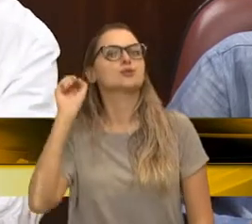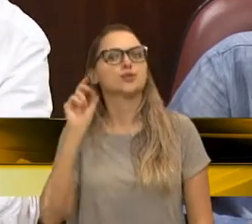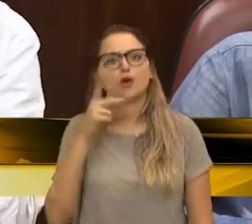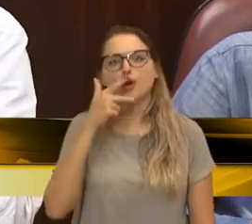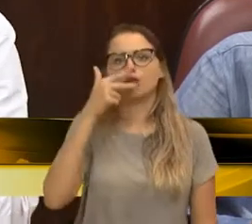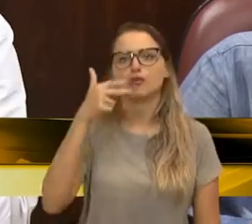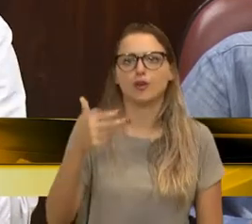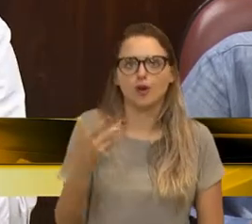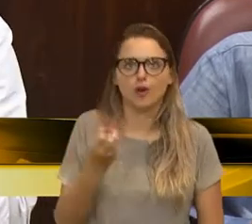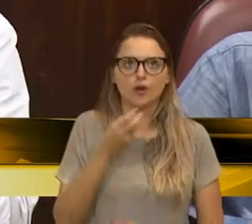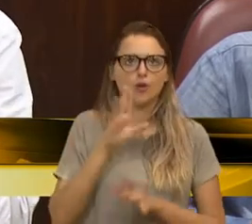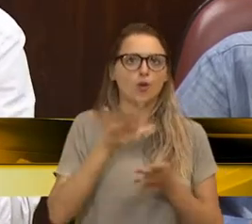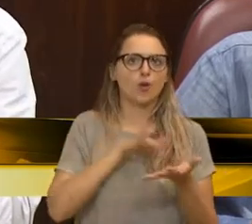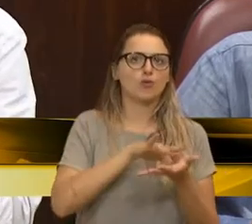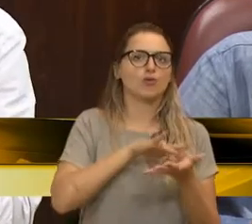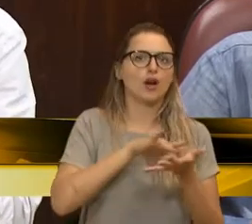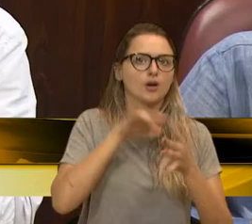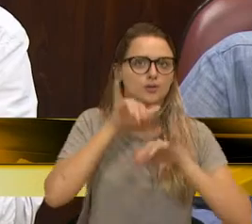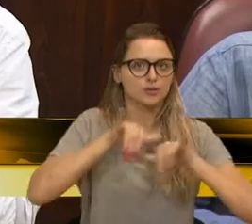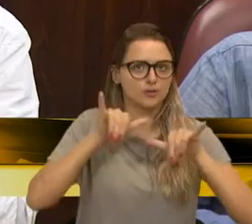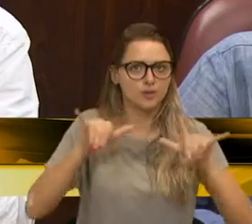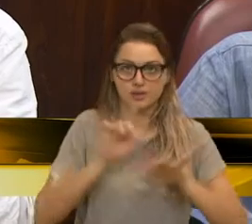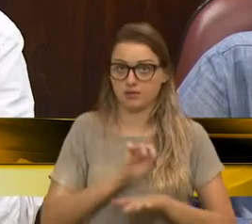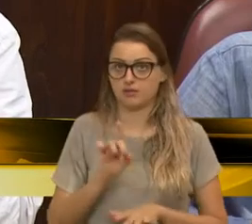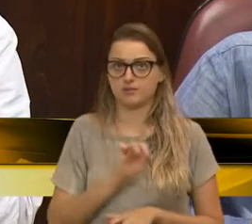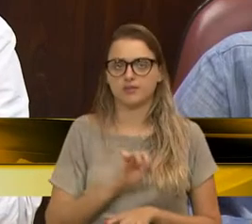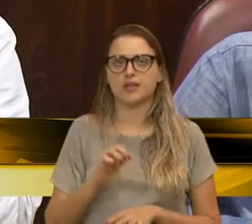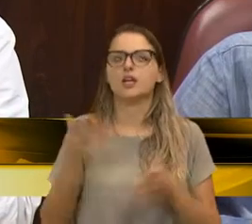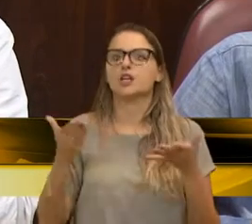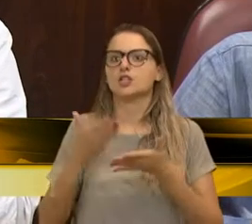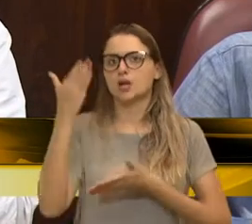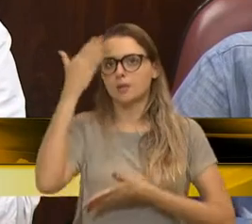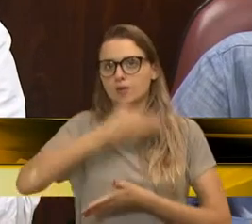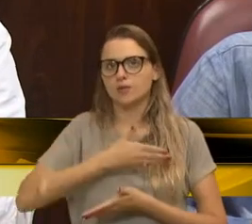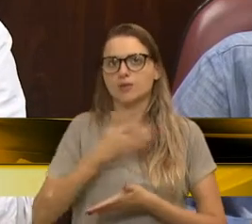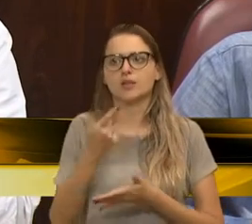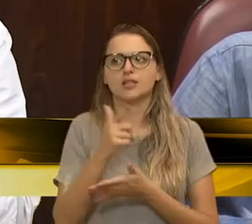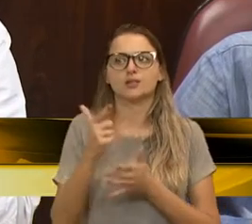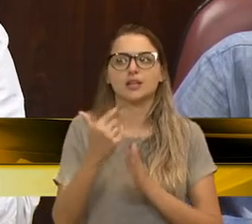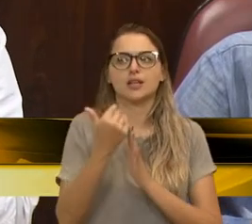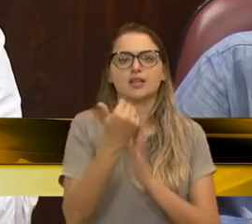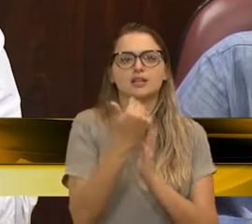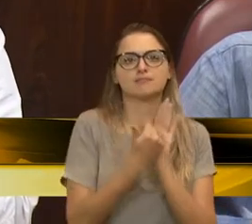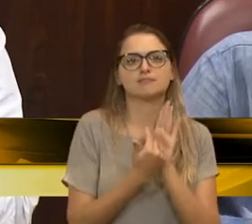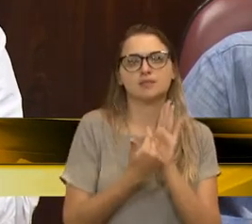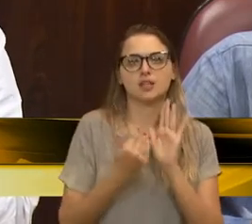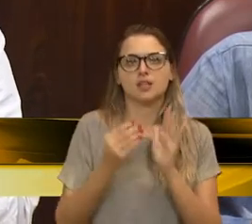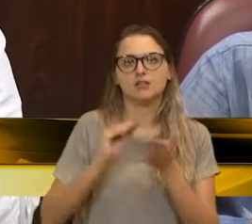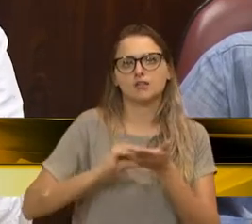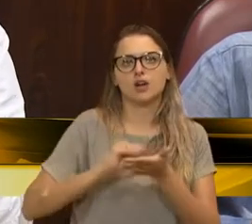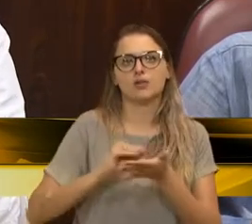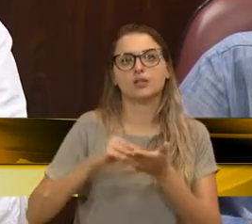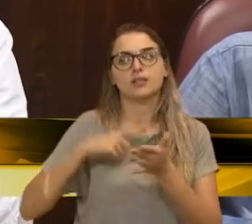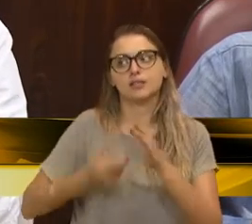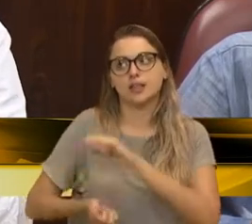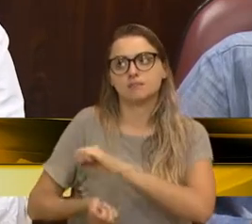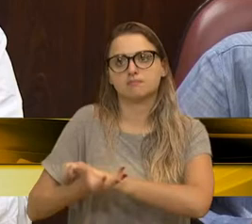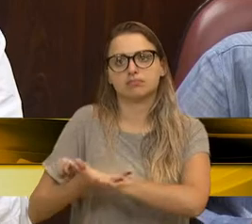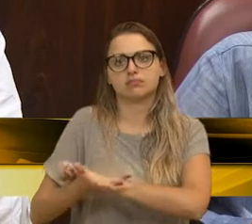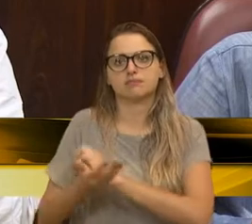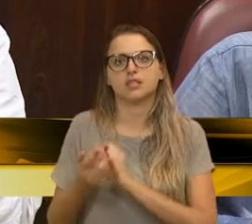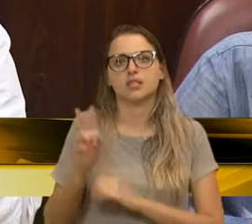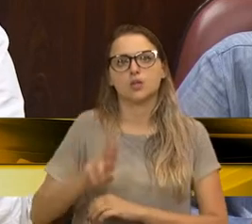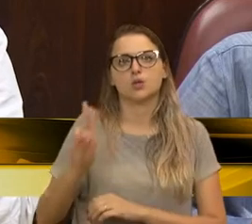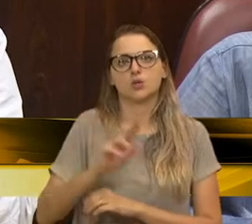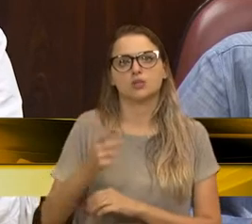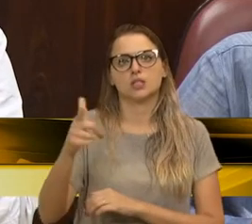ou uma fake news, se comprovou que não há déficit na Previdência, o que há desvio da verba para outras áreas.